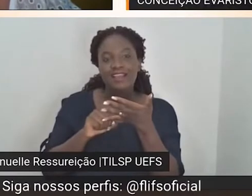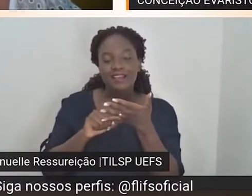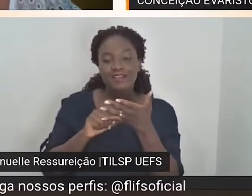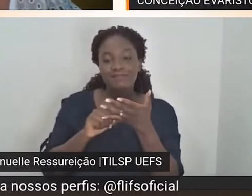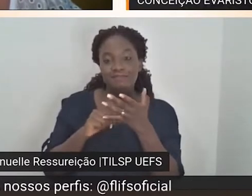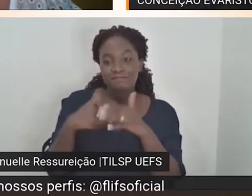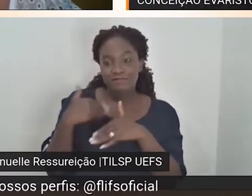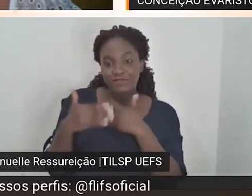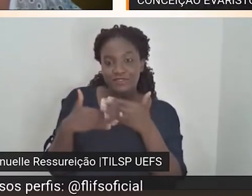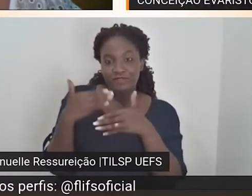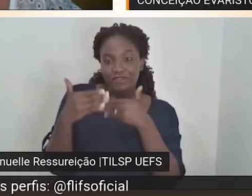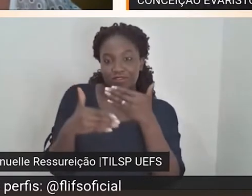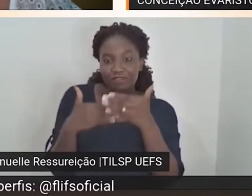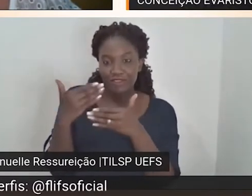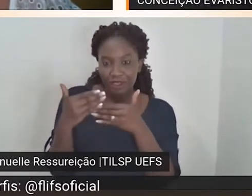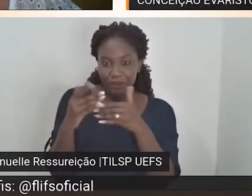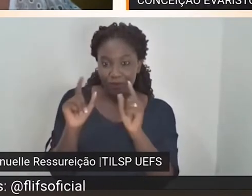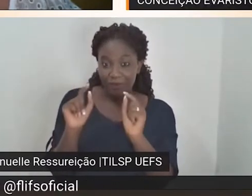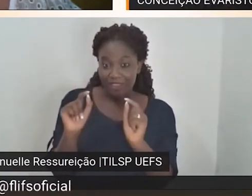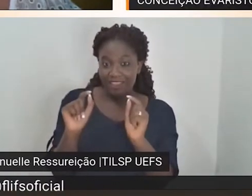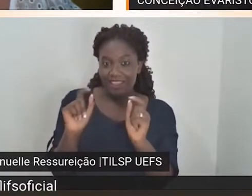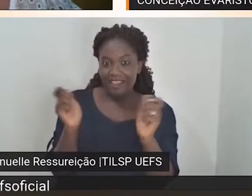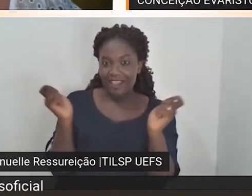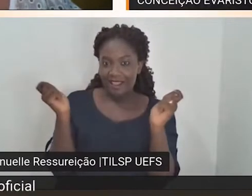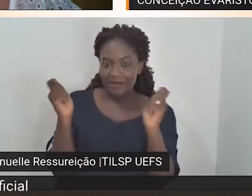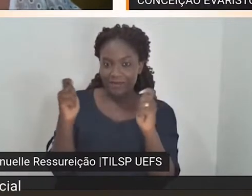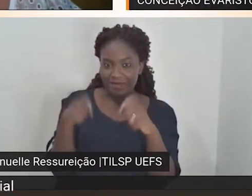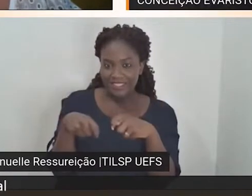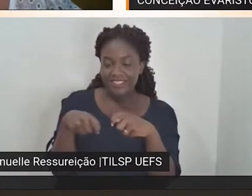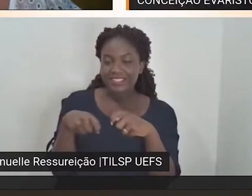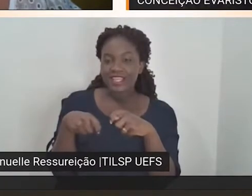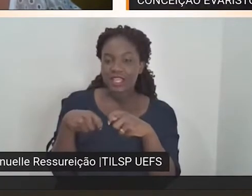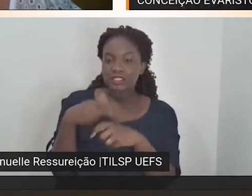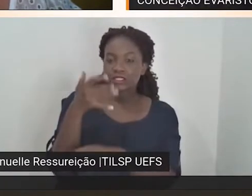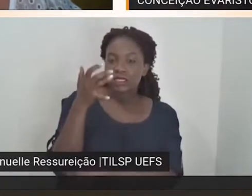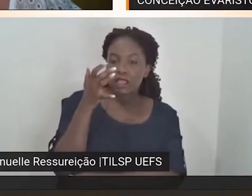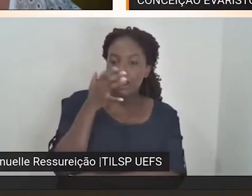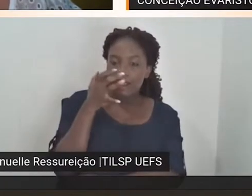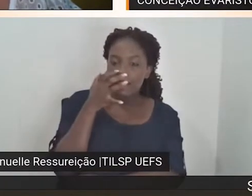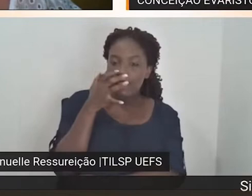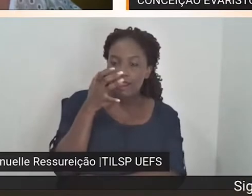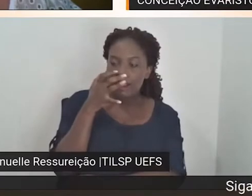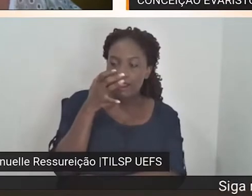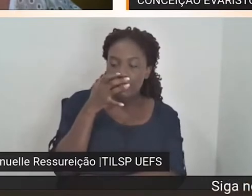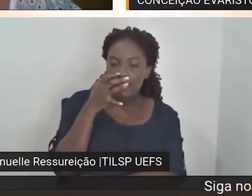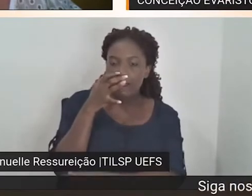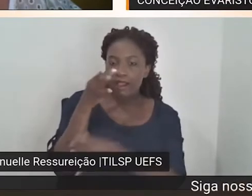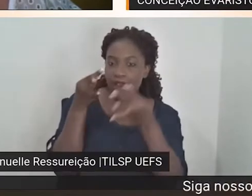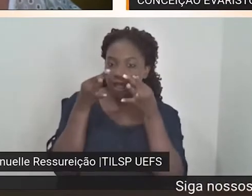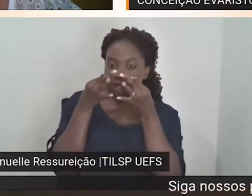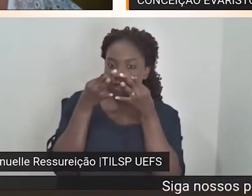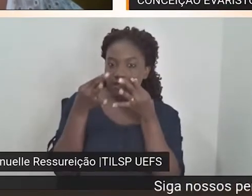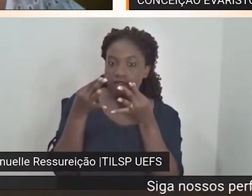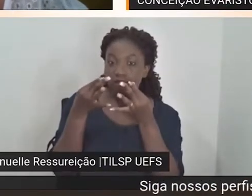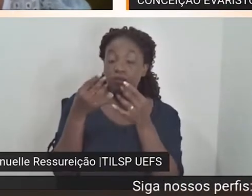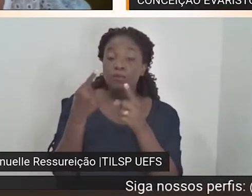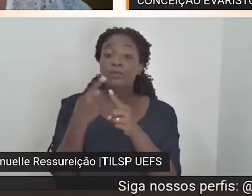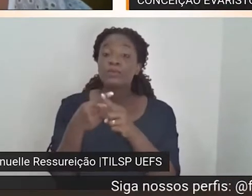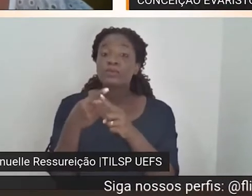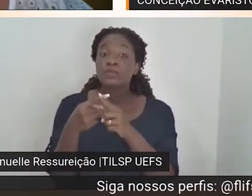desenvolveu também a capacidade de prestar atenção. Porque uma